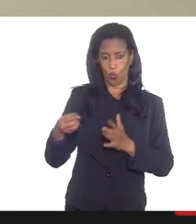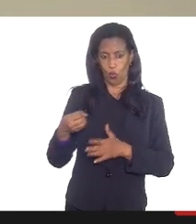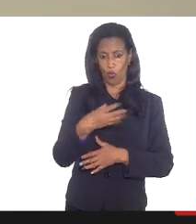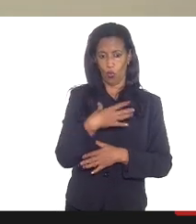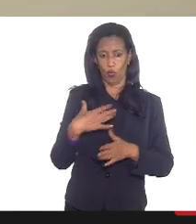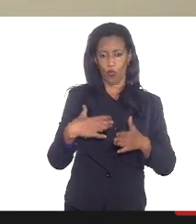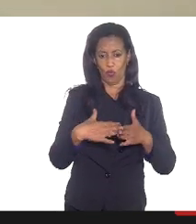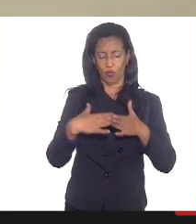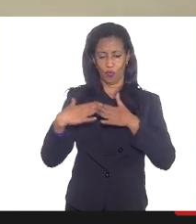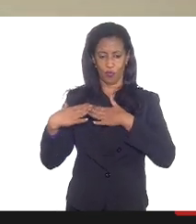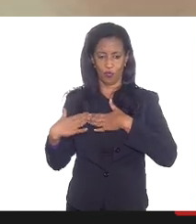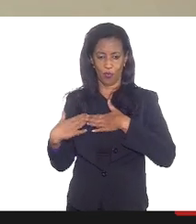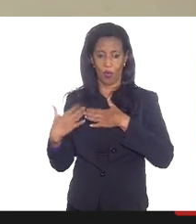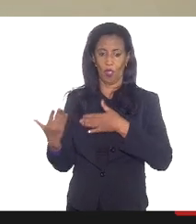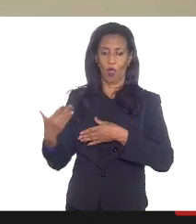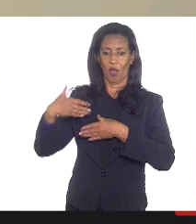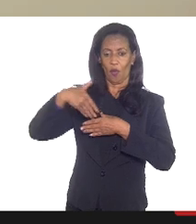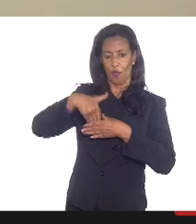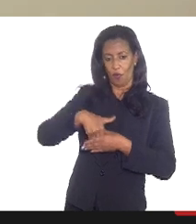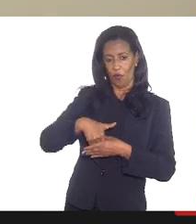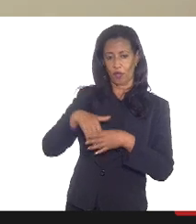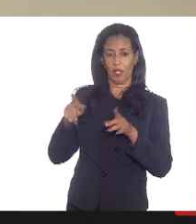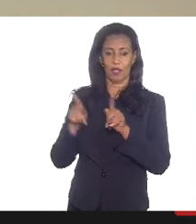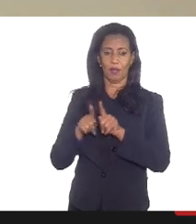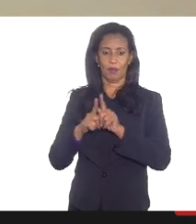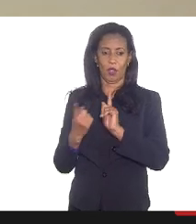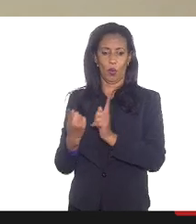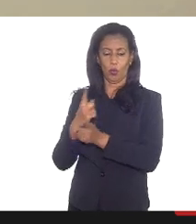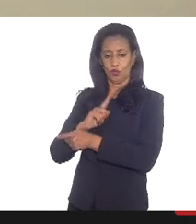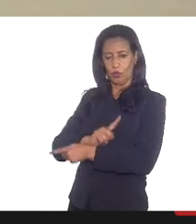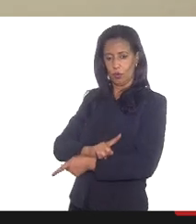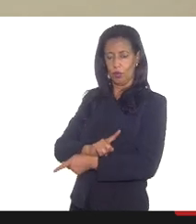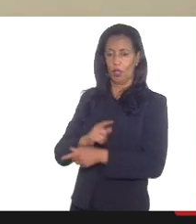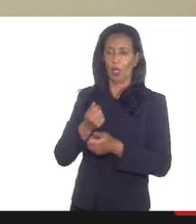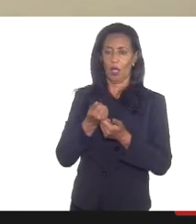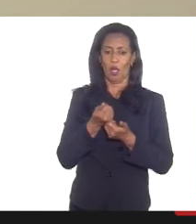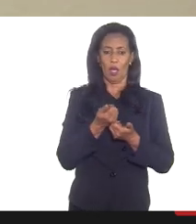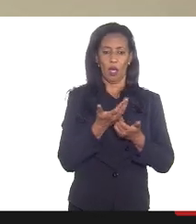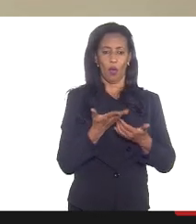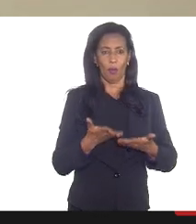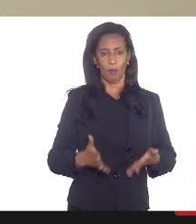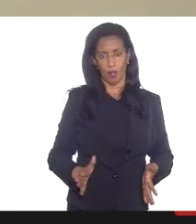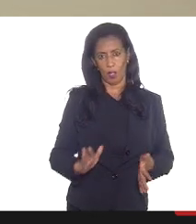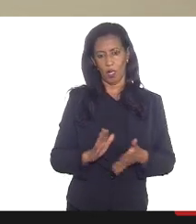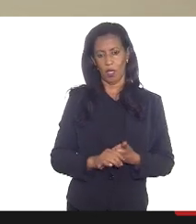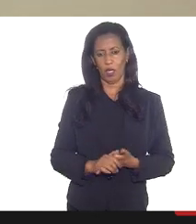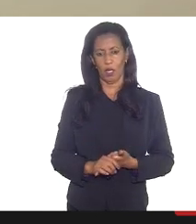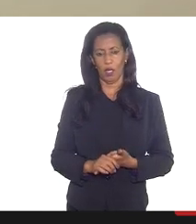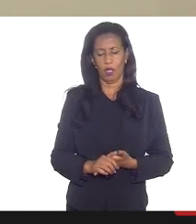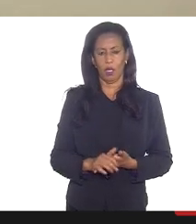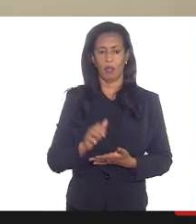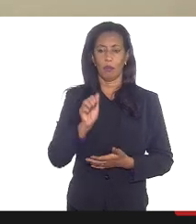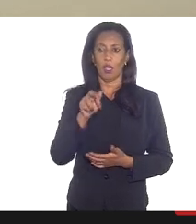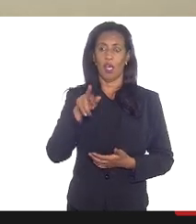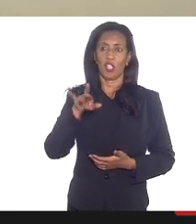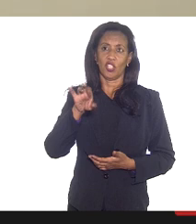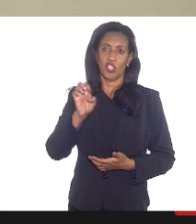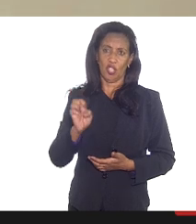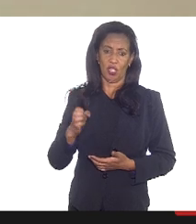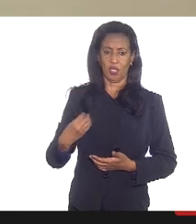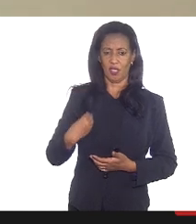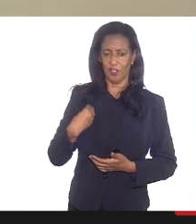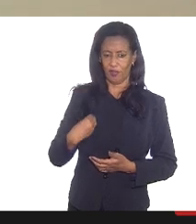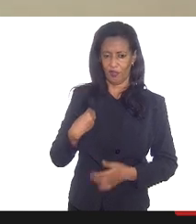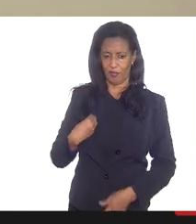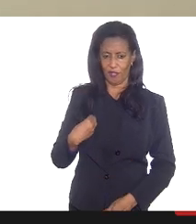alguns casos até mesmo votar contrário a homenagens para agentes públicos que, em vida, né?